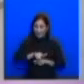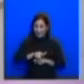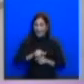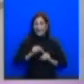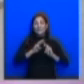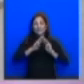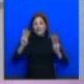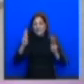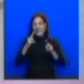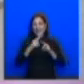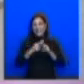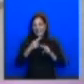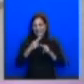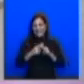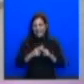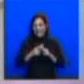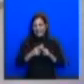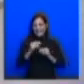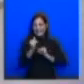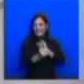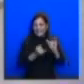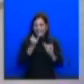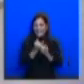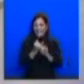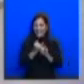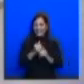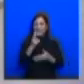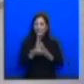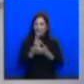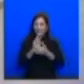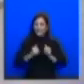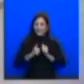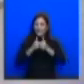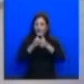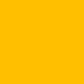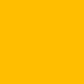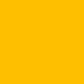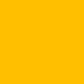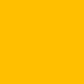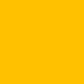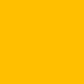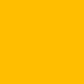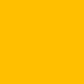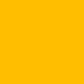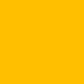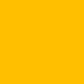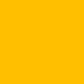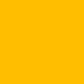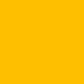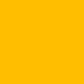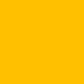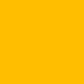no site oficial da Caixa na internet. E continue nos acompanhando pelas mídias.